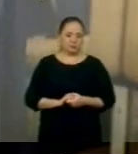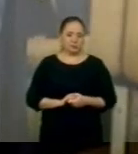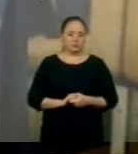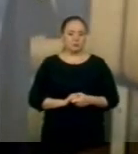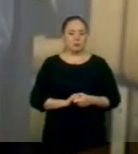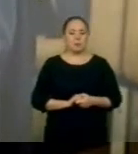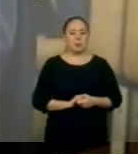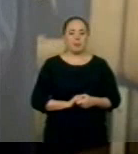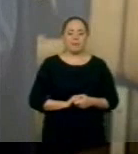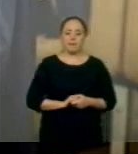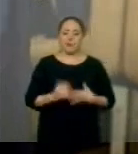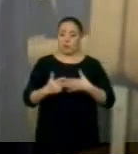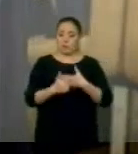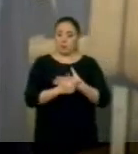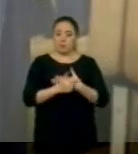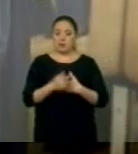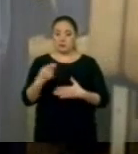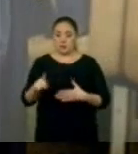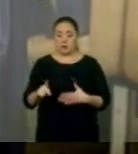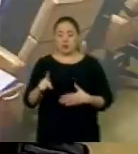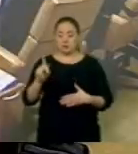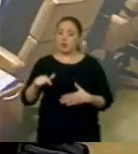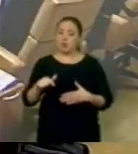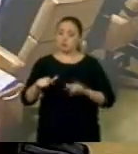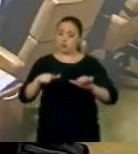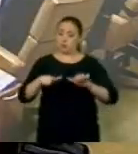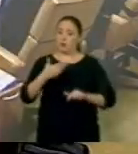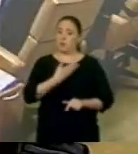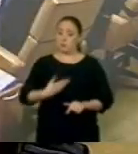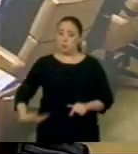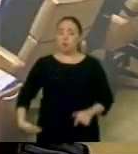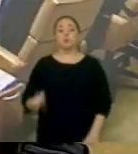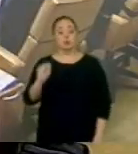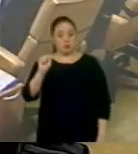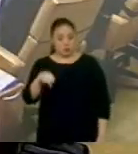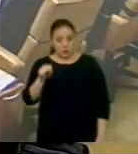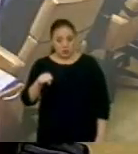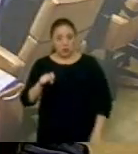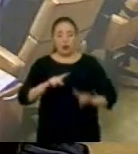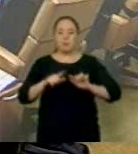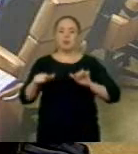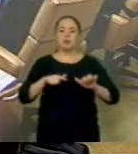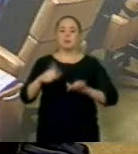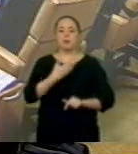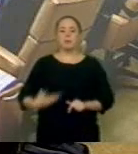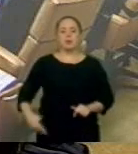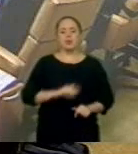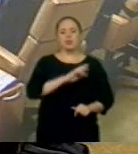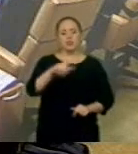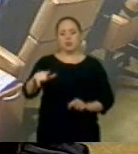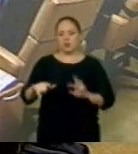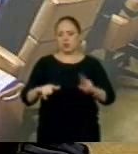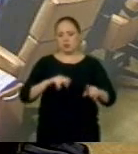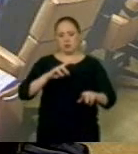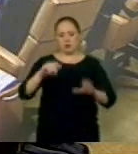A função dele é uma função pública, sim, mas uma função pública diferente de todos aqueles